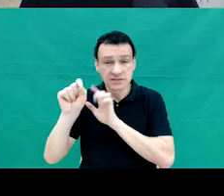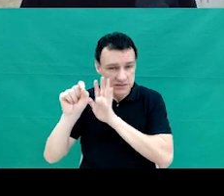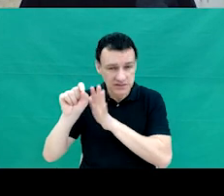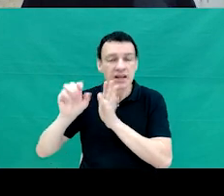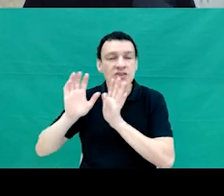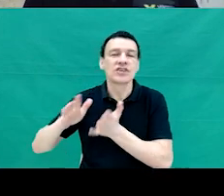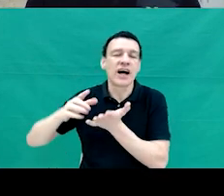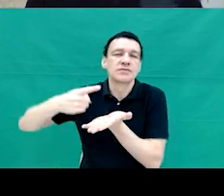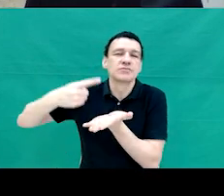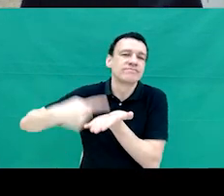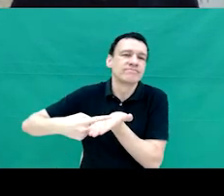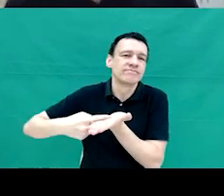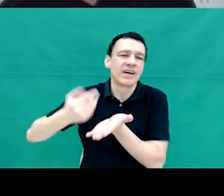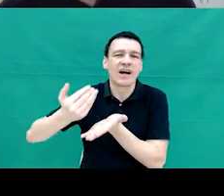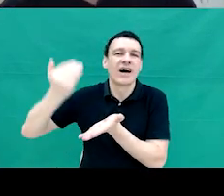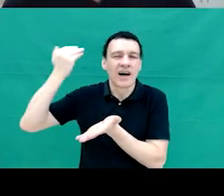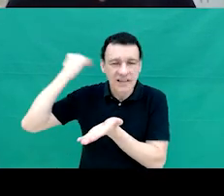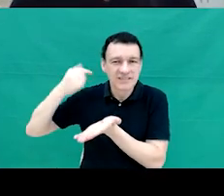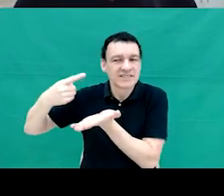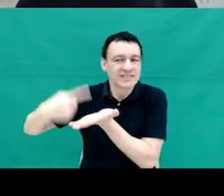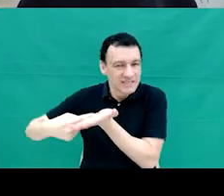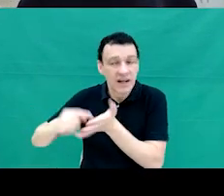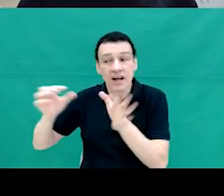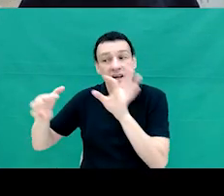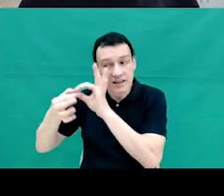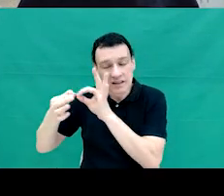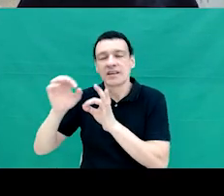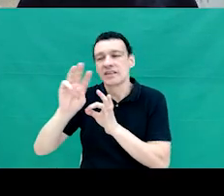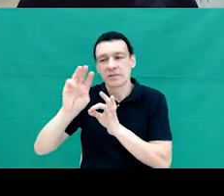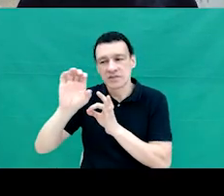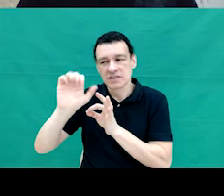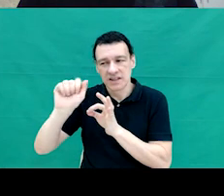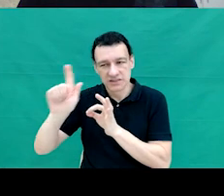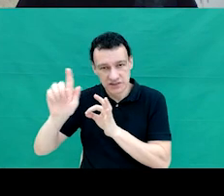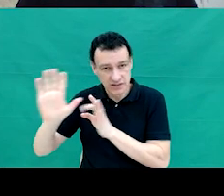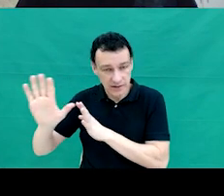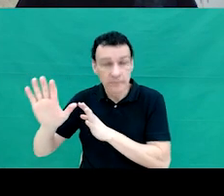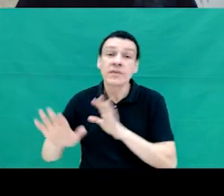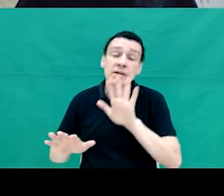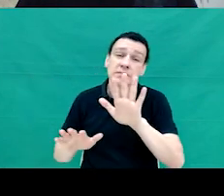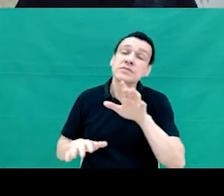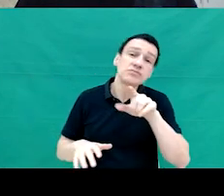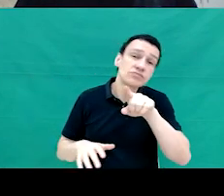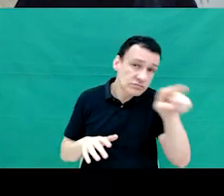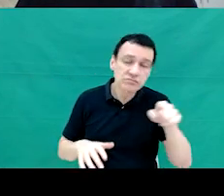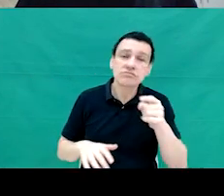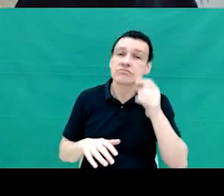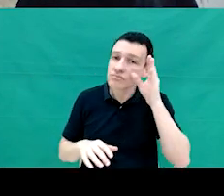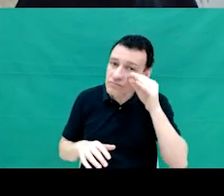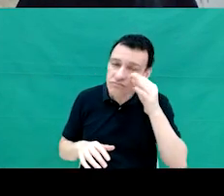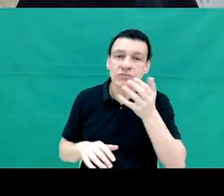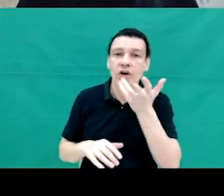Molik e associar com a WCAG, mas a gente vai deixar disponível para quem quiser baixar esse material